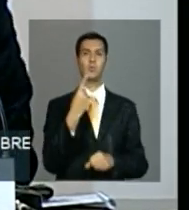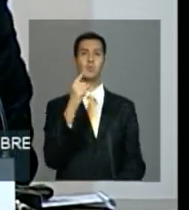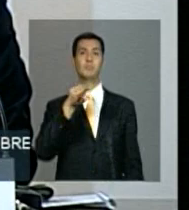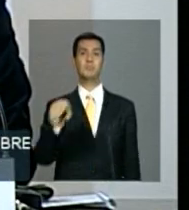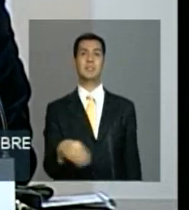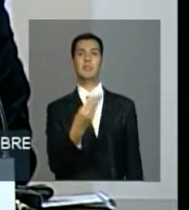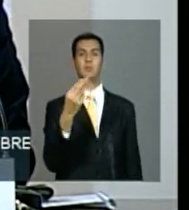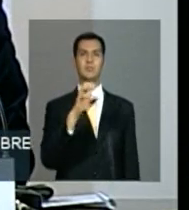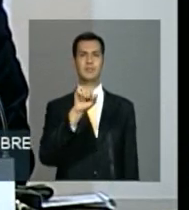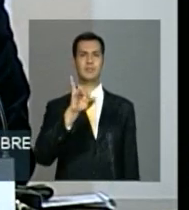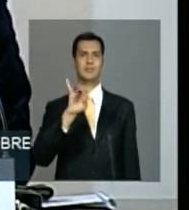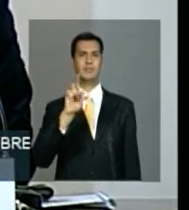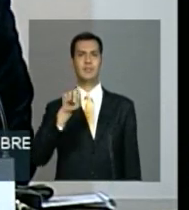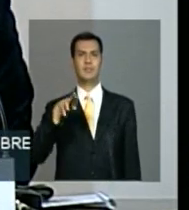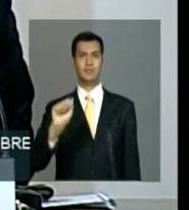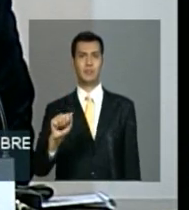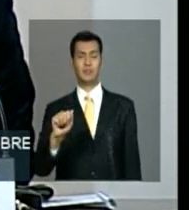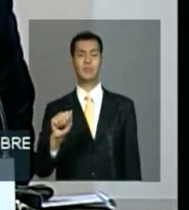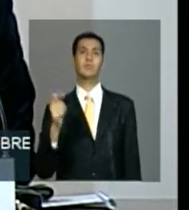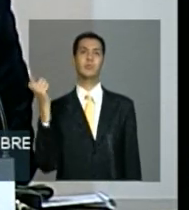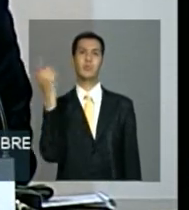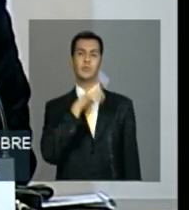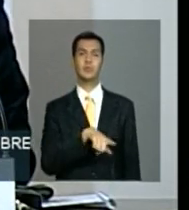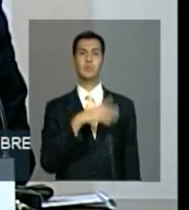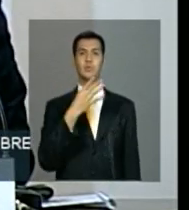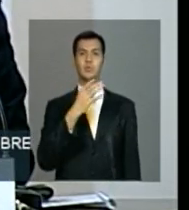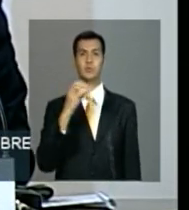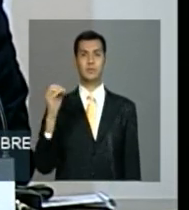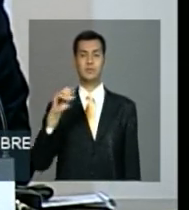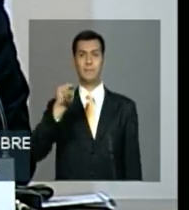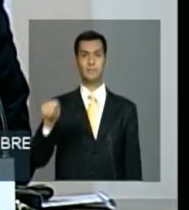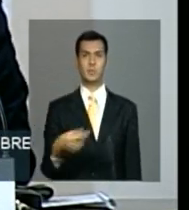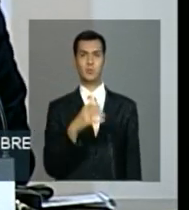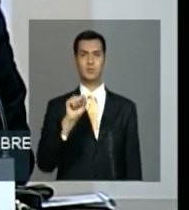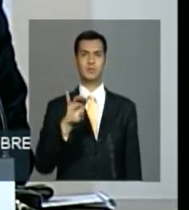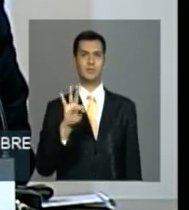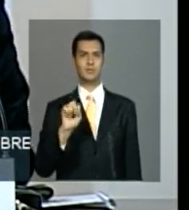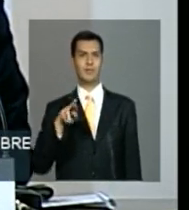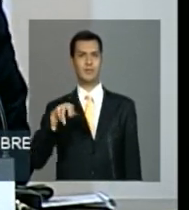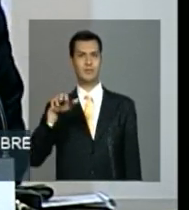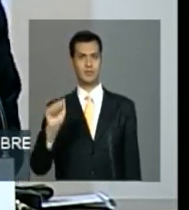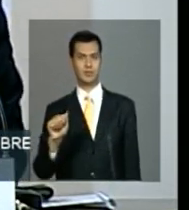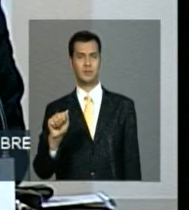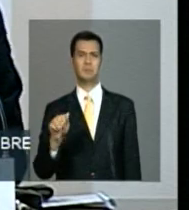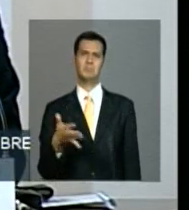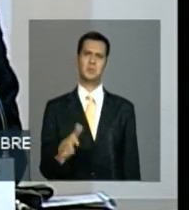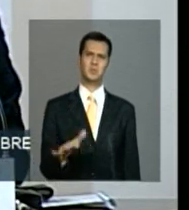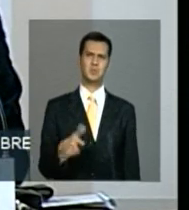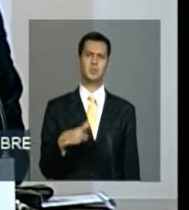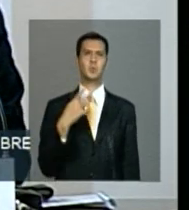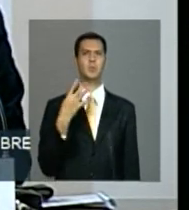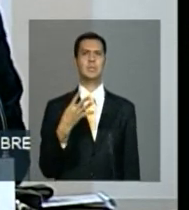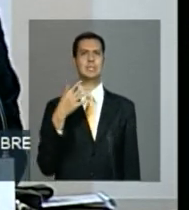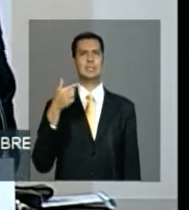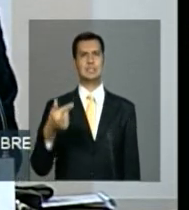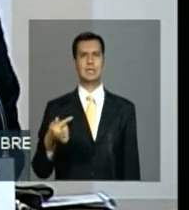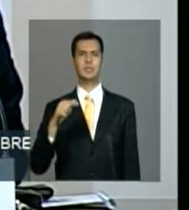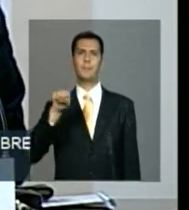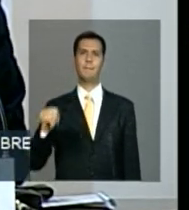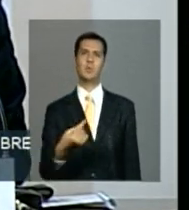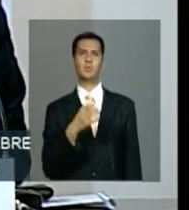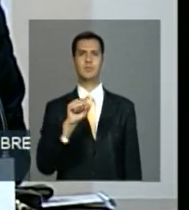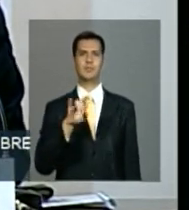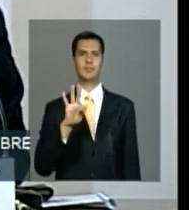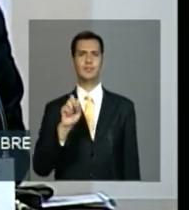conseguimos alcançar quase 400.000 cisternas foram feitas uma média de 47.000